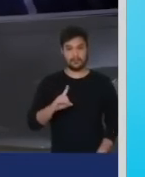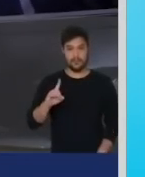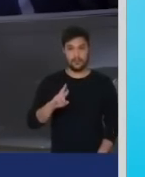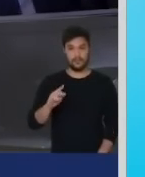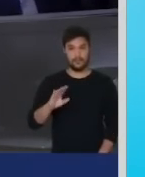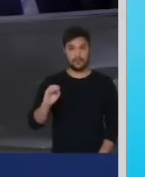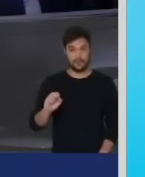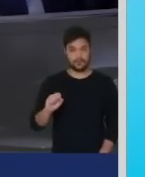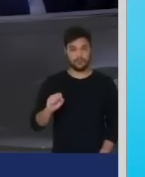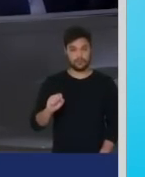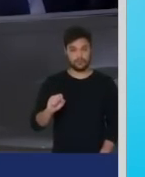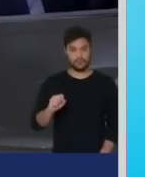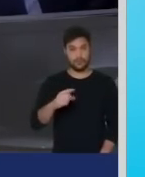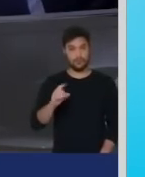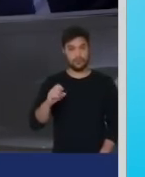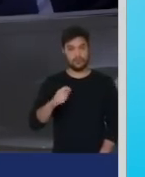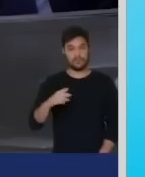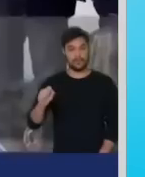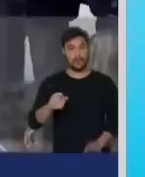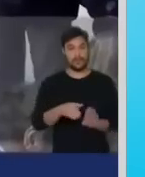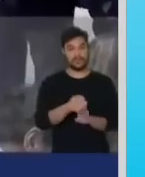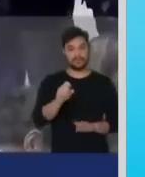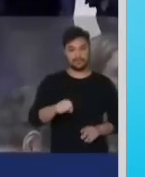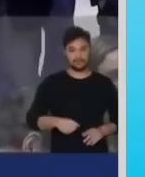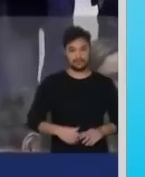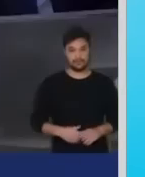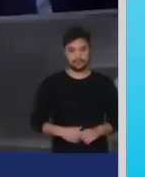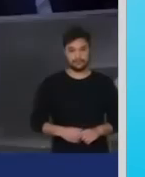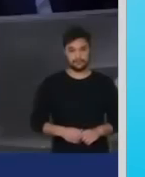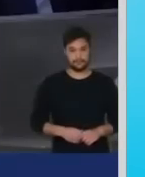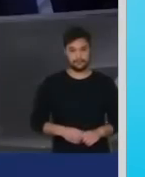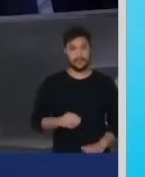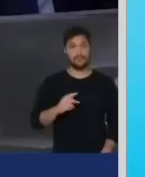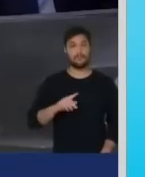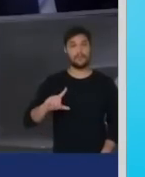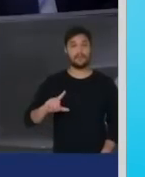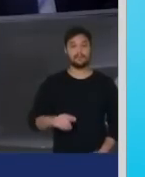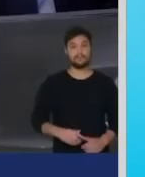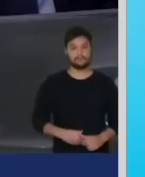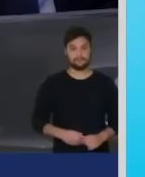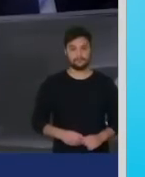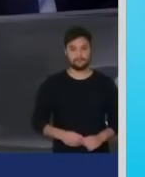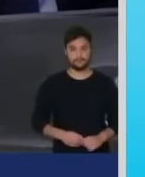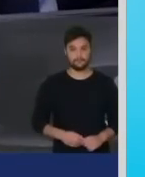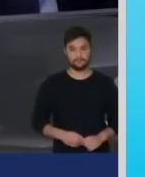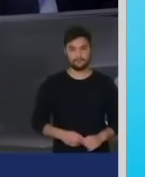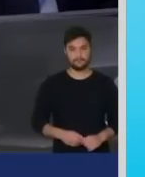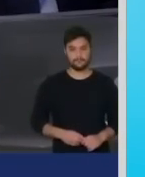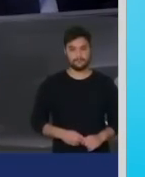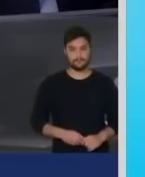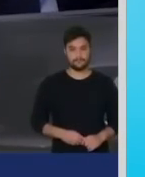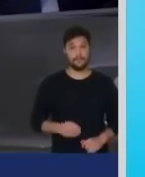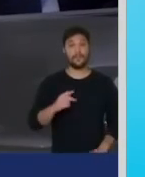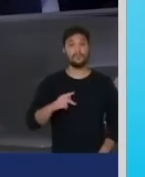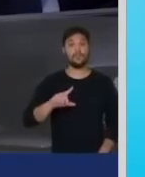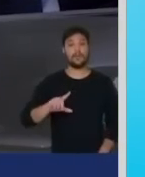agora para aquilo que é de interesse da população brasileira que fiquem a língua porque o nosso papel é só pagar conta